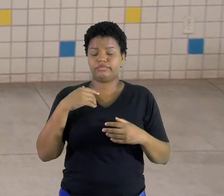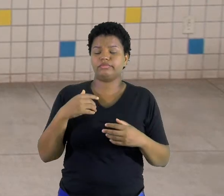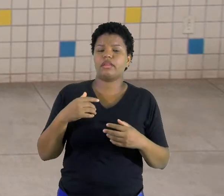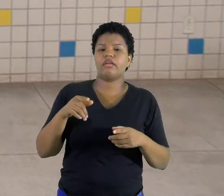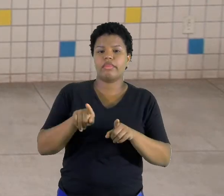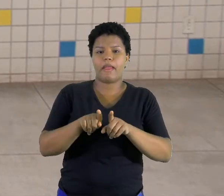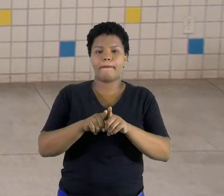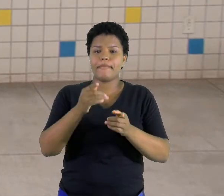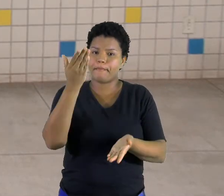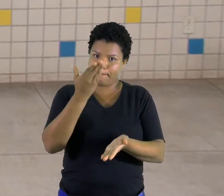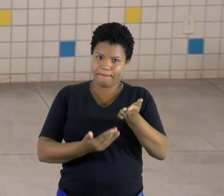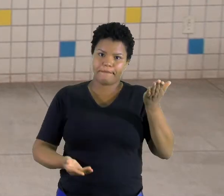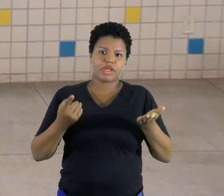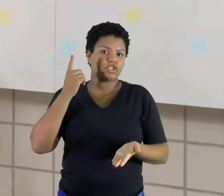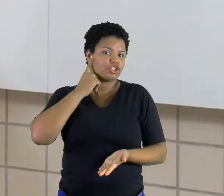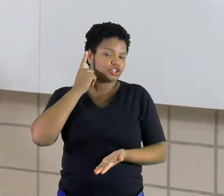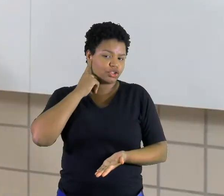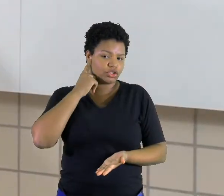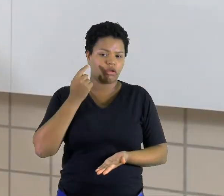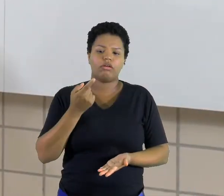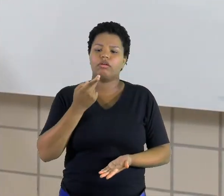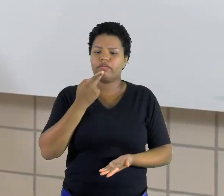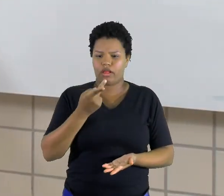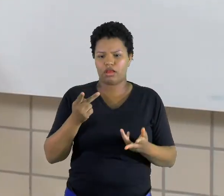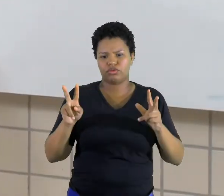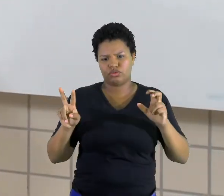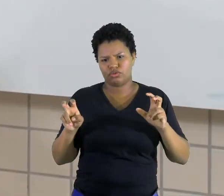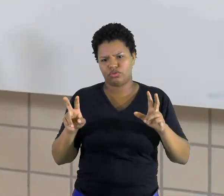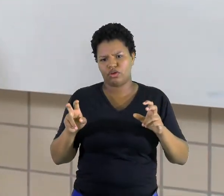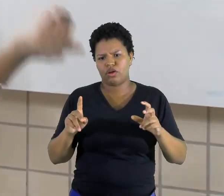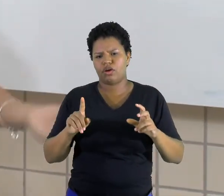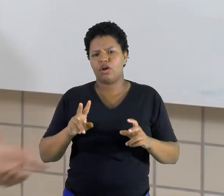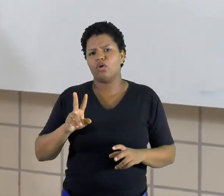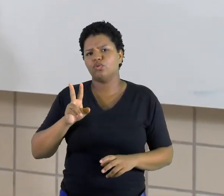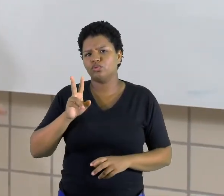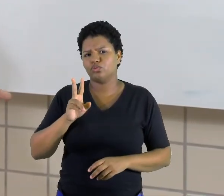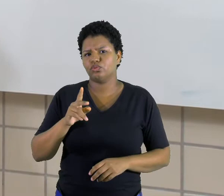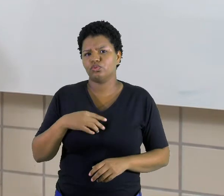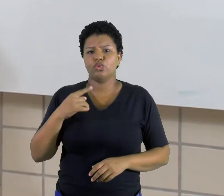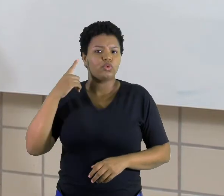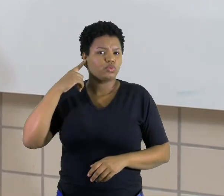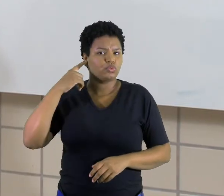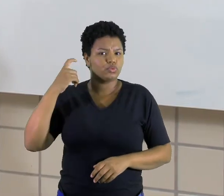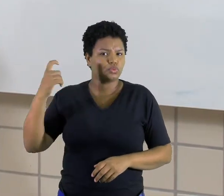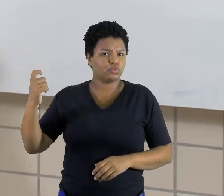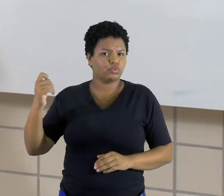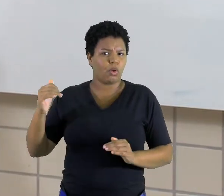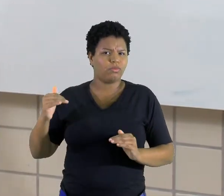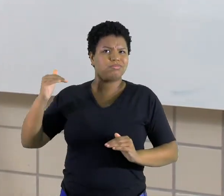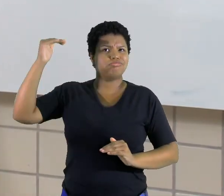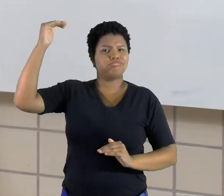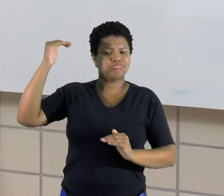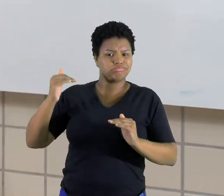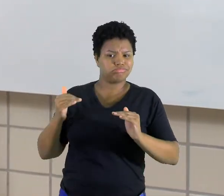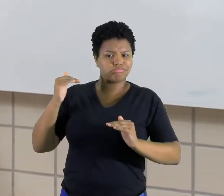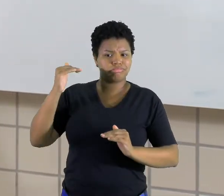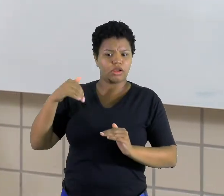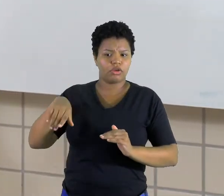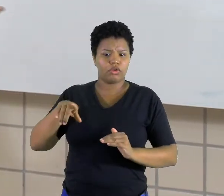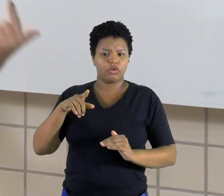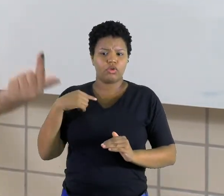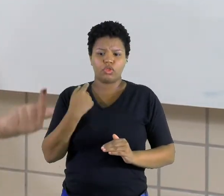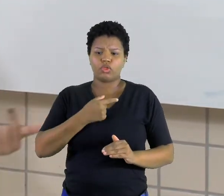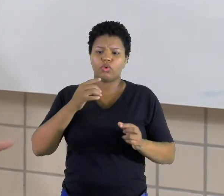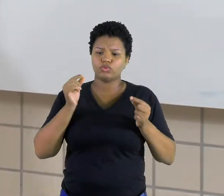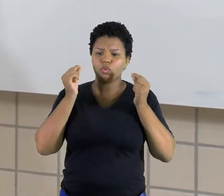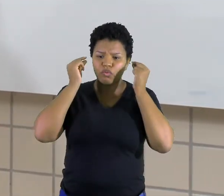Eu queria falar com vocês justamente sobre isso. A questão da intensidade sonora que a gente convive ali, que a gente escuta no nosso fone, que a gente fica